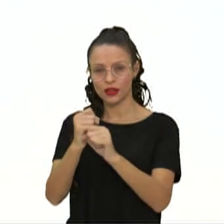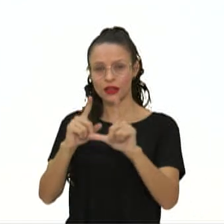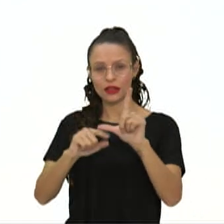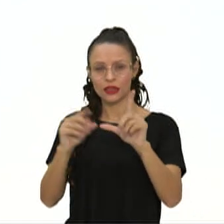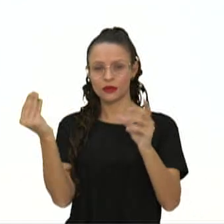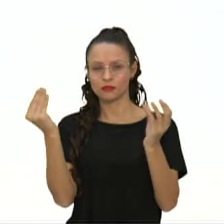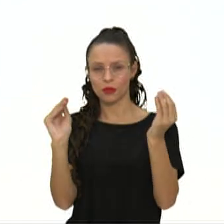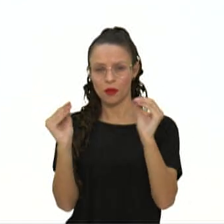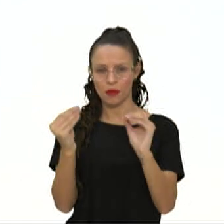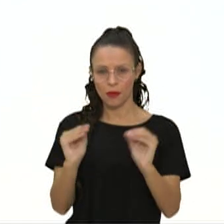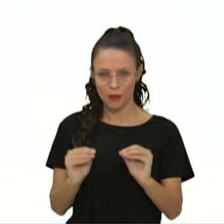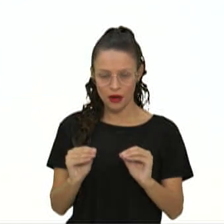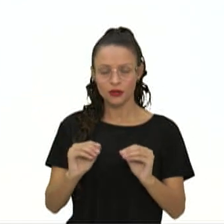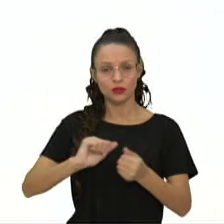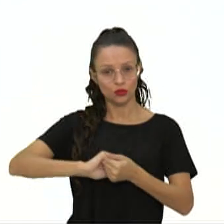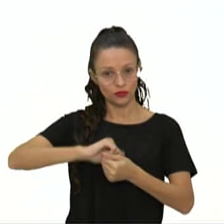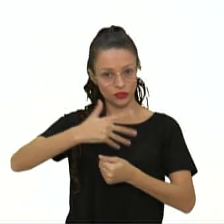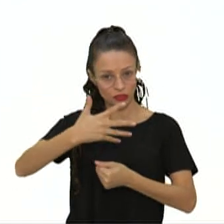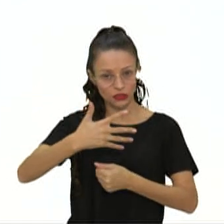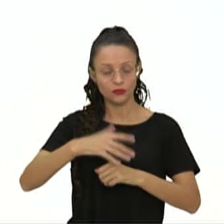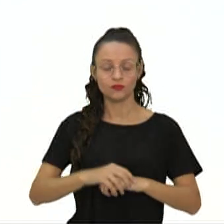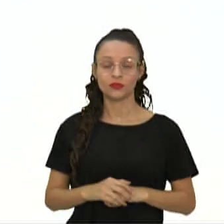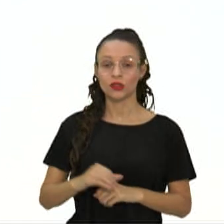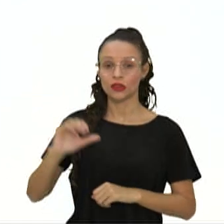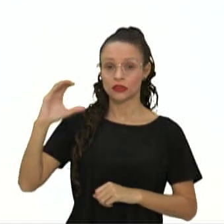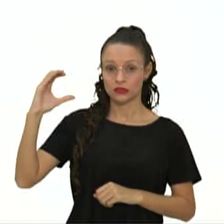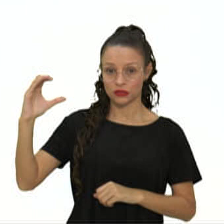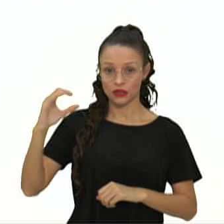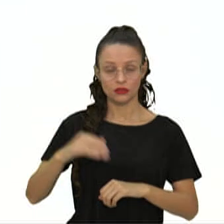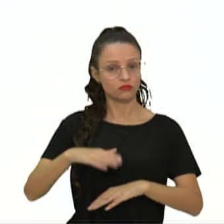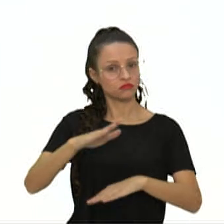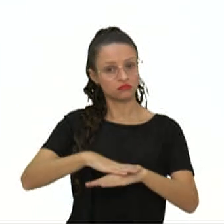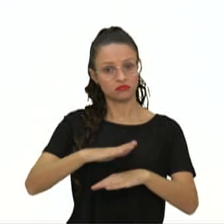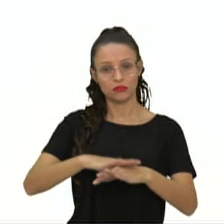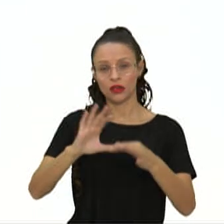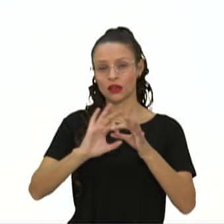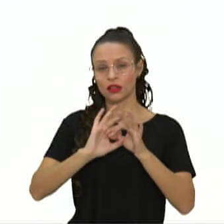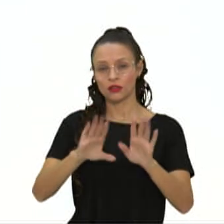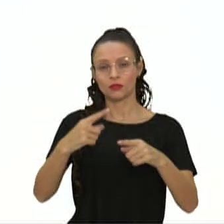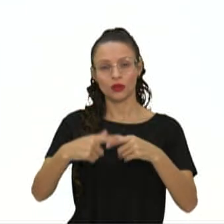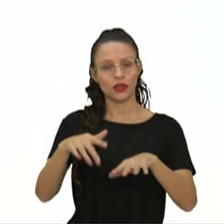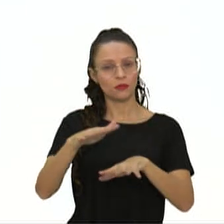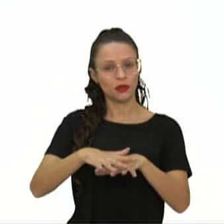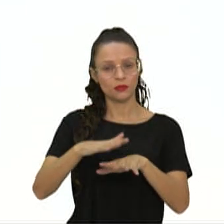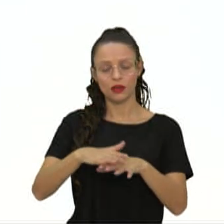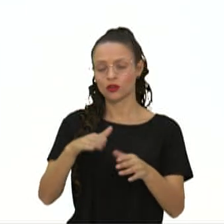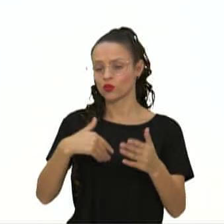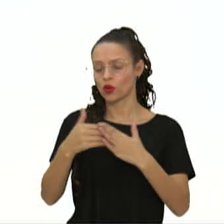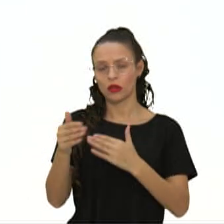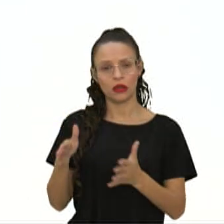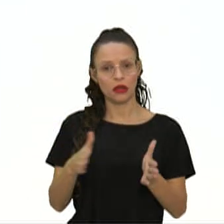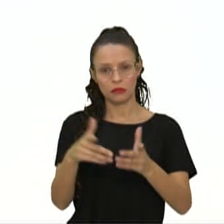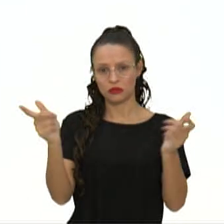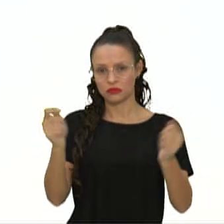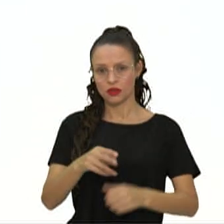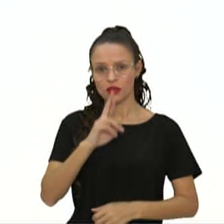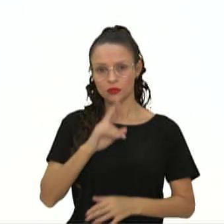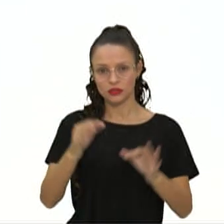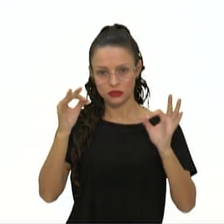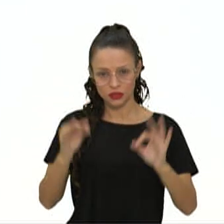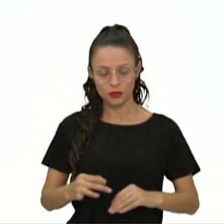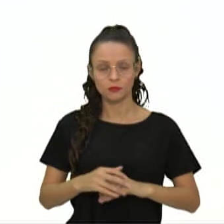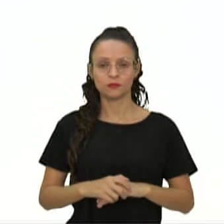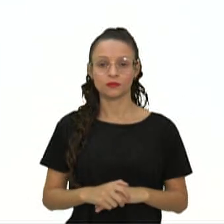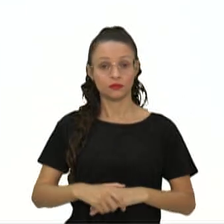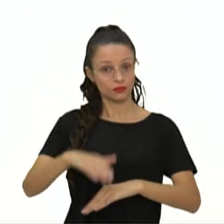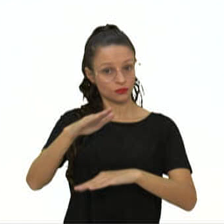expoentes. E letra C. Faça como preferir, pois em matemática qualquer caminho conduz para a resposta correta. Vou te dar